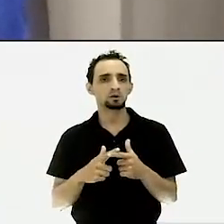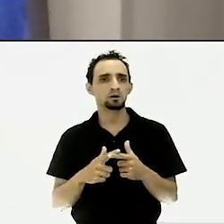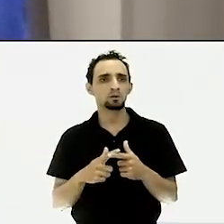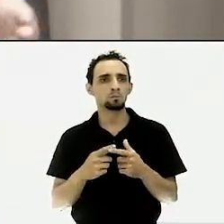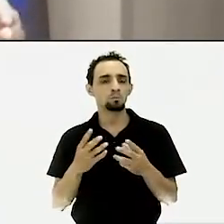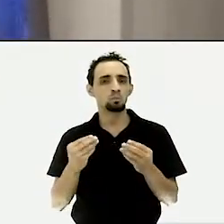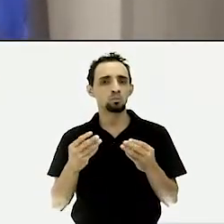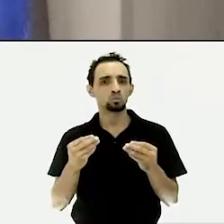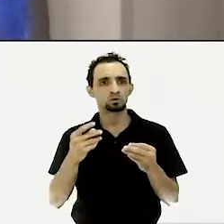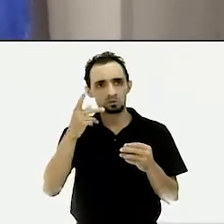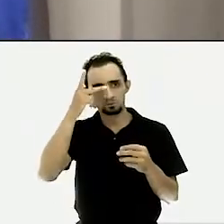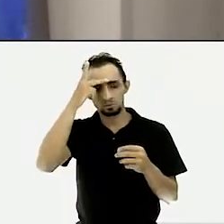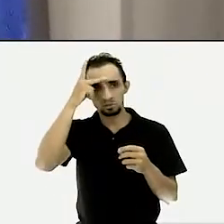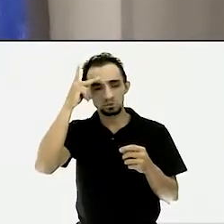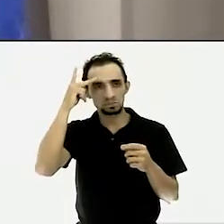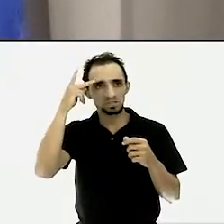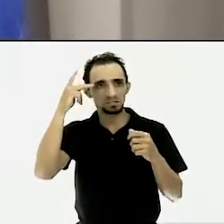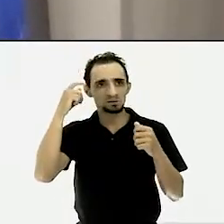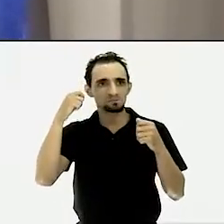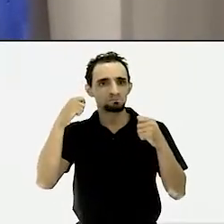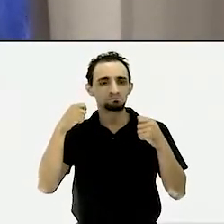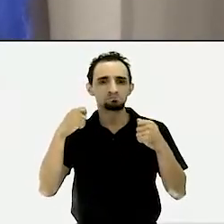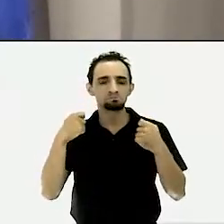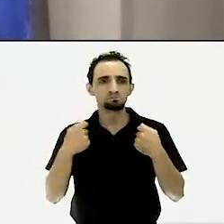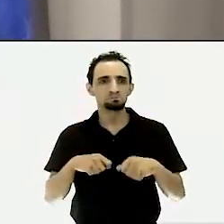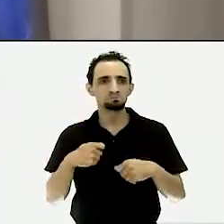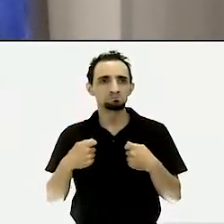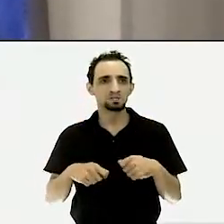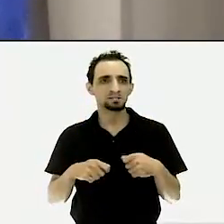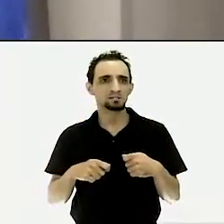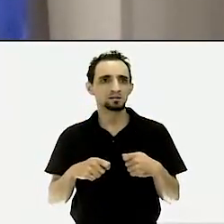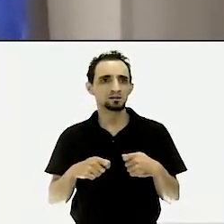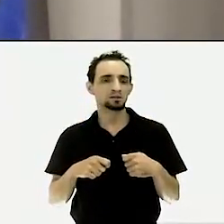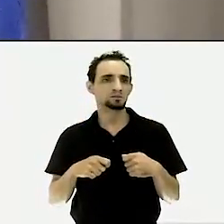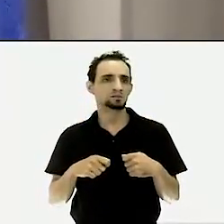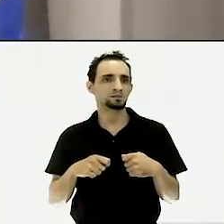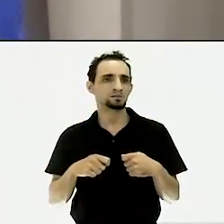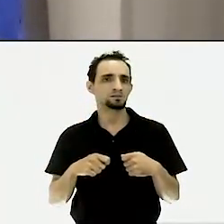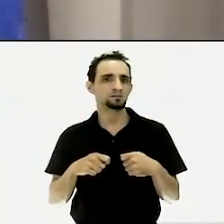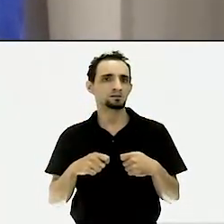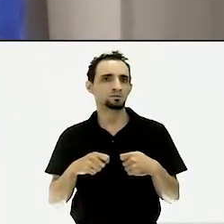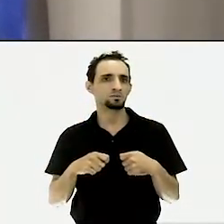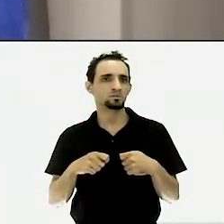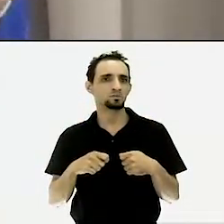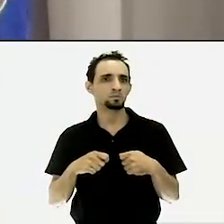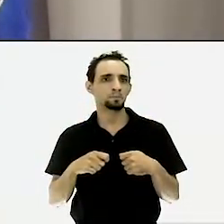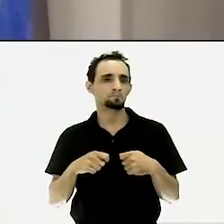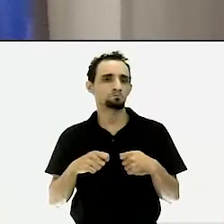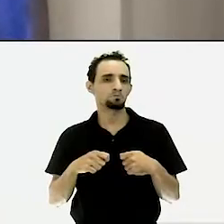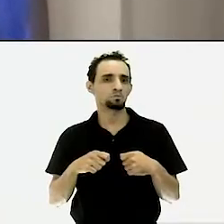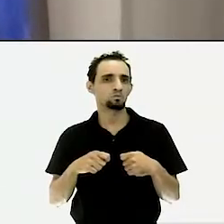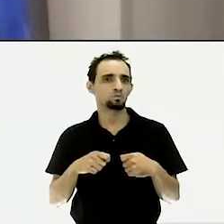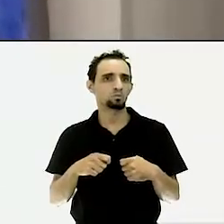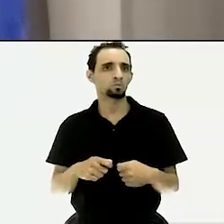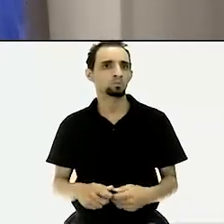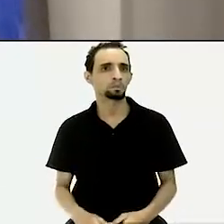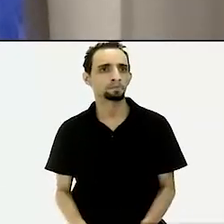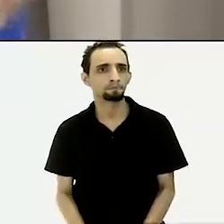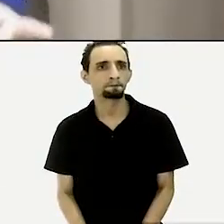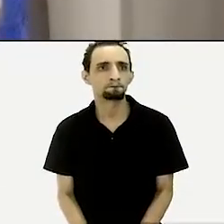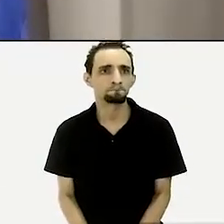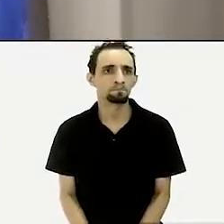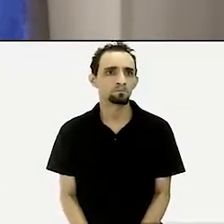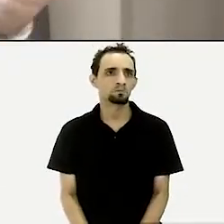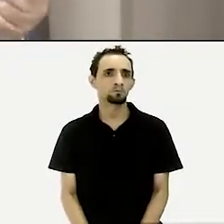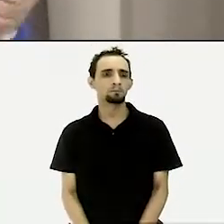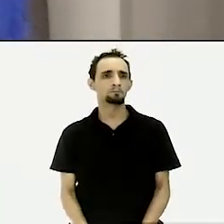E o que aconteceu? Proibiram esse único menino profissional a jogar no Amador. Eu não concordo com isso. Como que um menino que mora